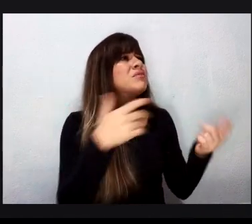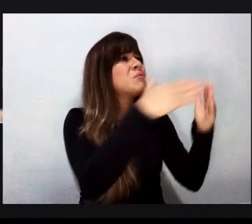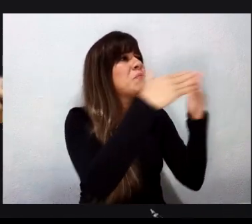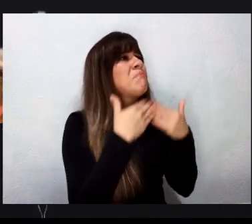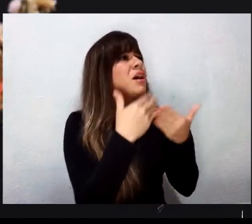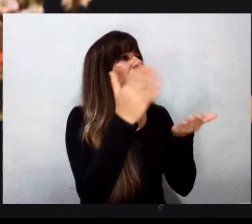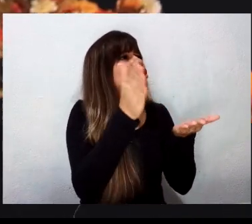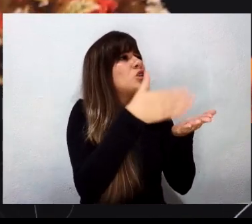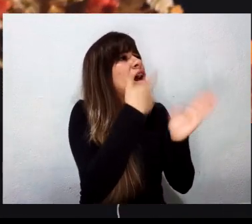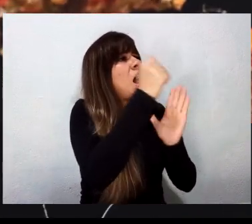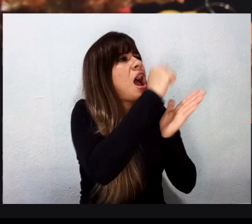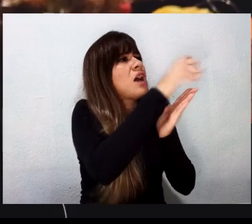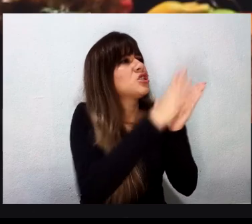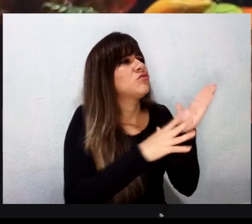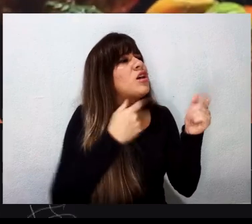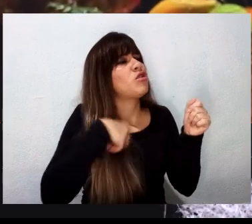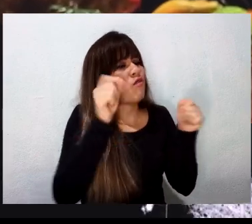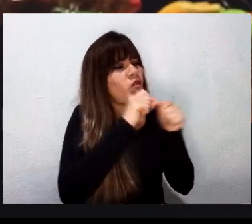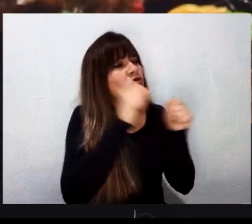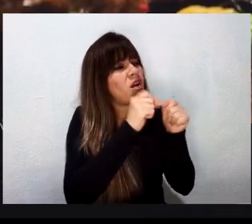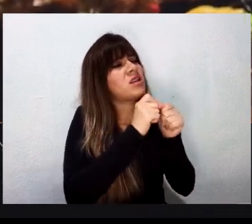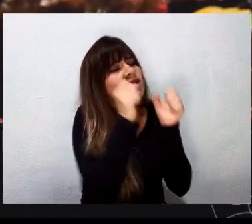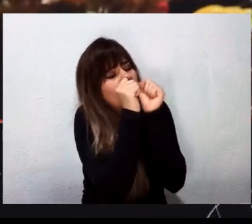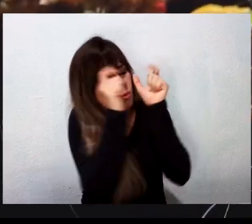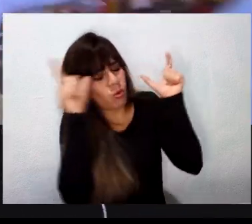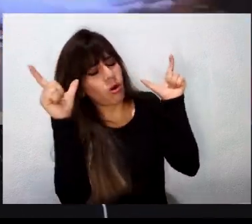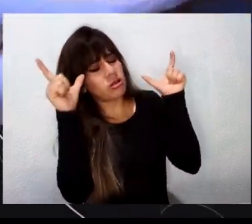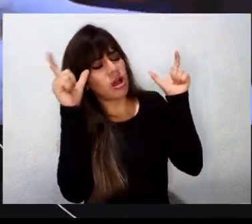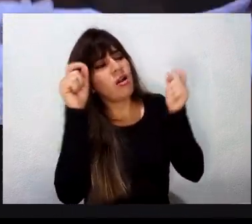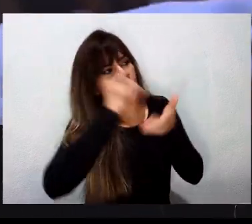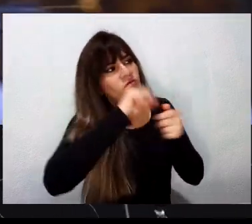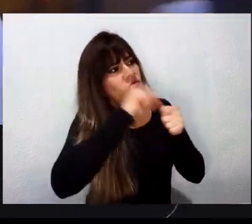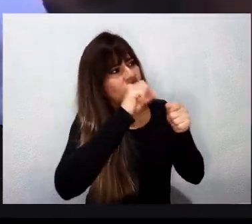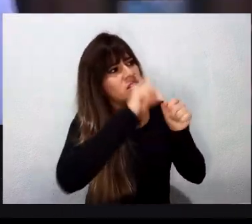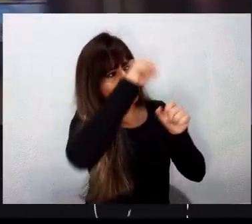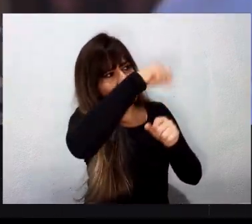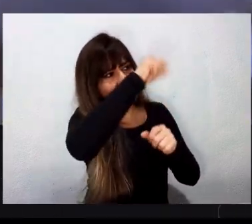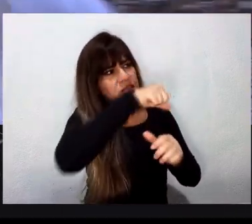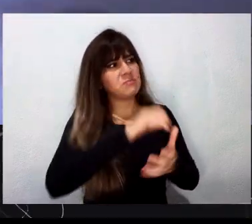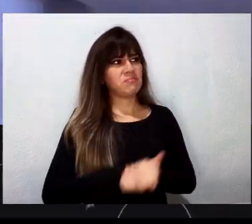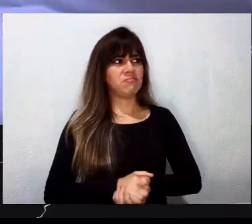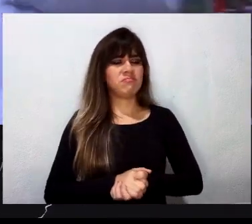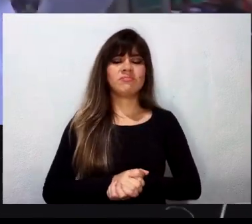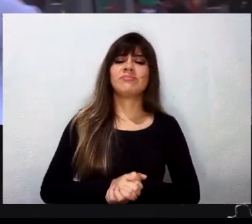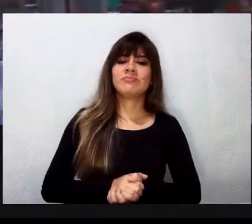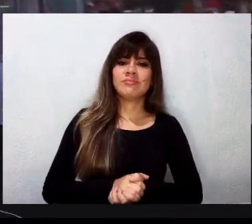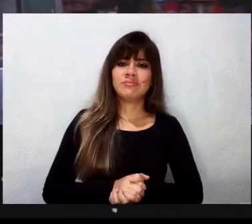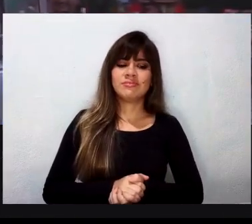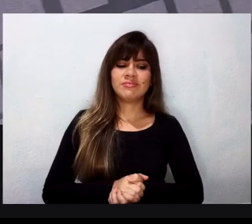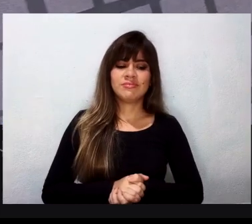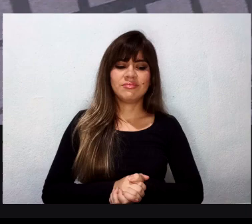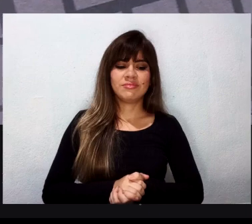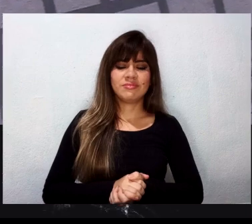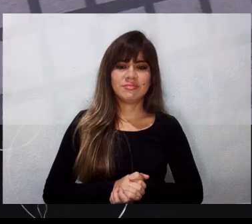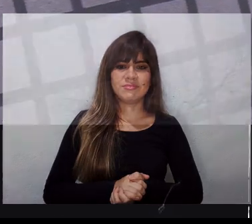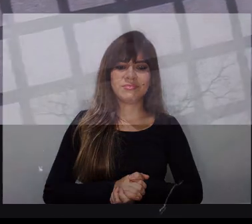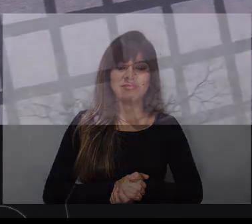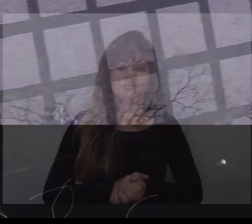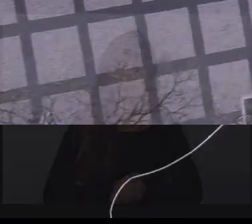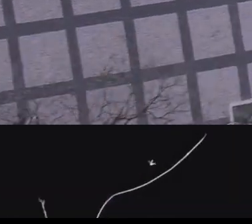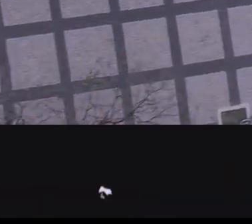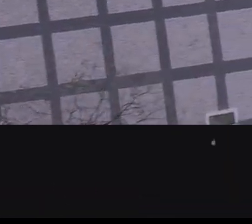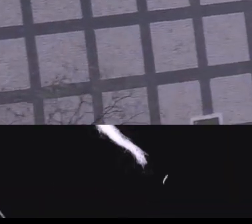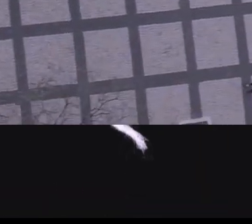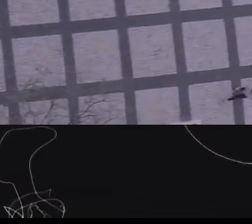Groleto, 2015-2016. Eu farei quando eu acordar. Na Praça do Ferreira, cena do espetáculo Urubus,